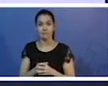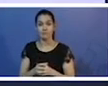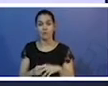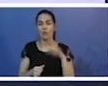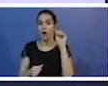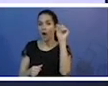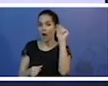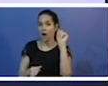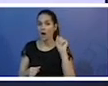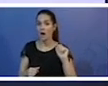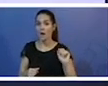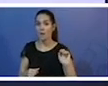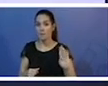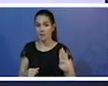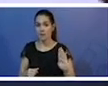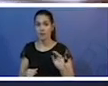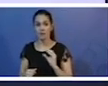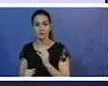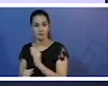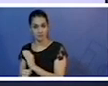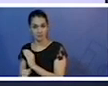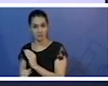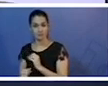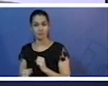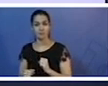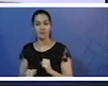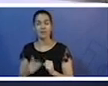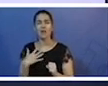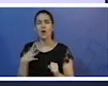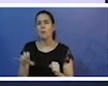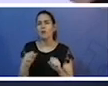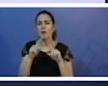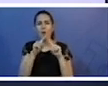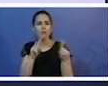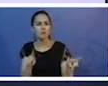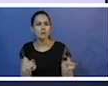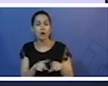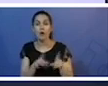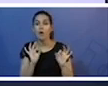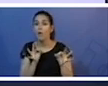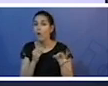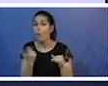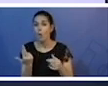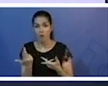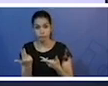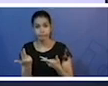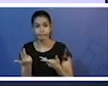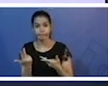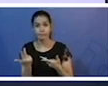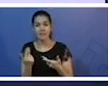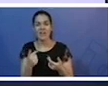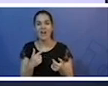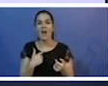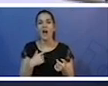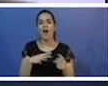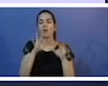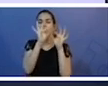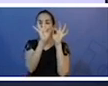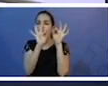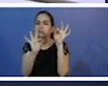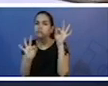ABC. Eu peguei um triângulo exatamente igual a ele, só que eu coloquei aqui em cima, ó,